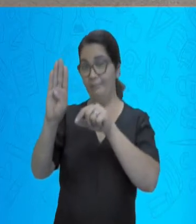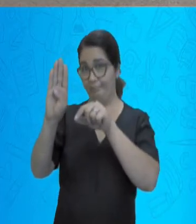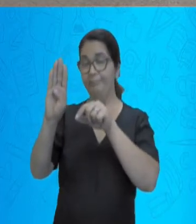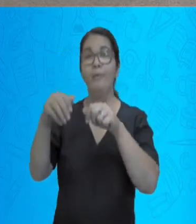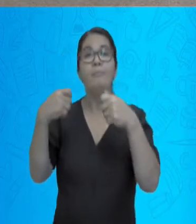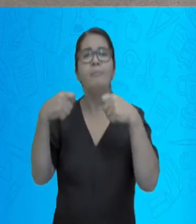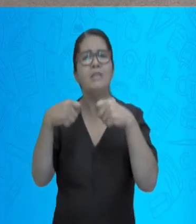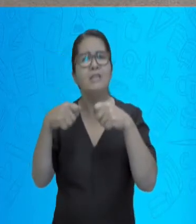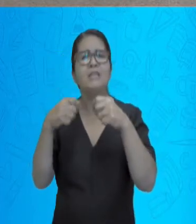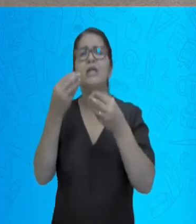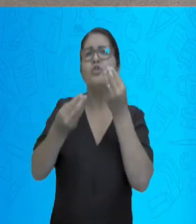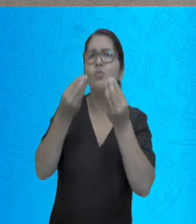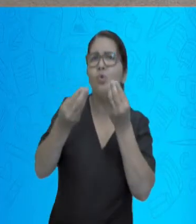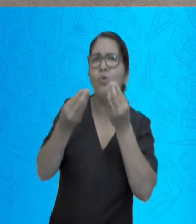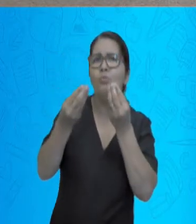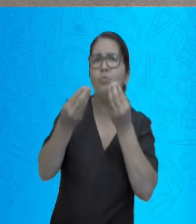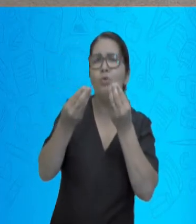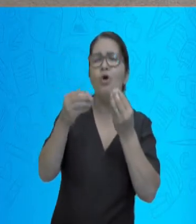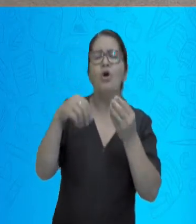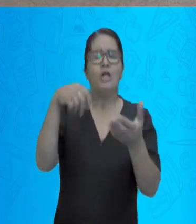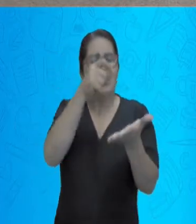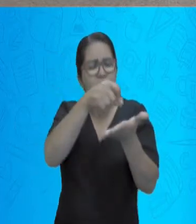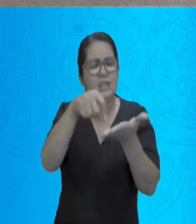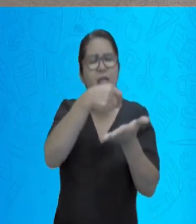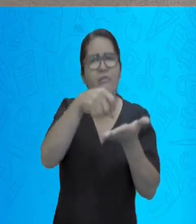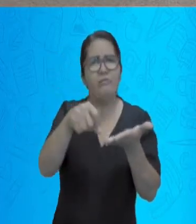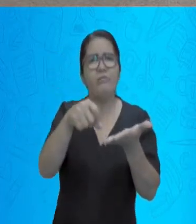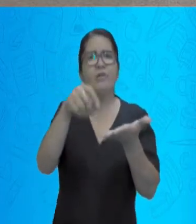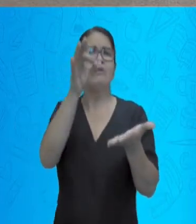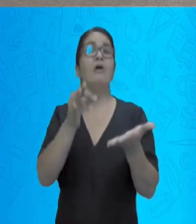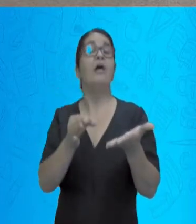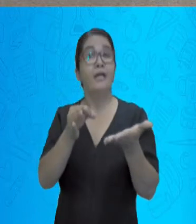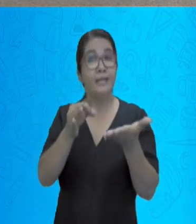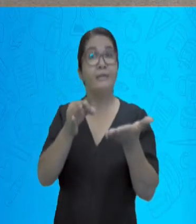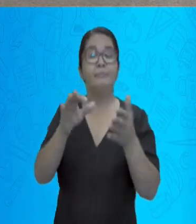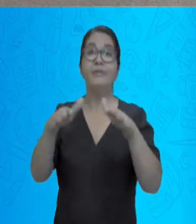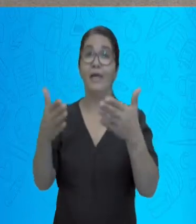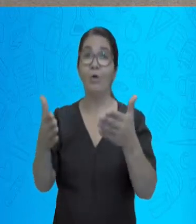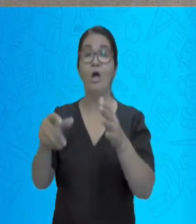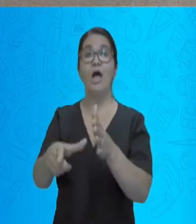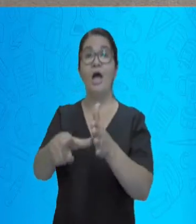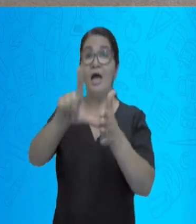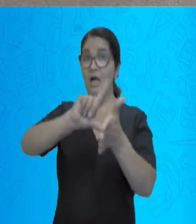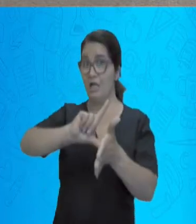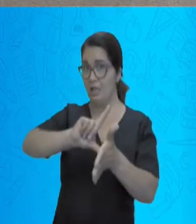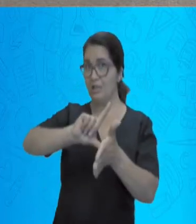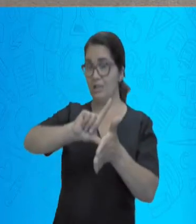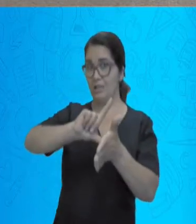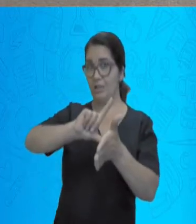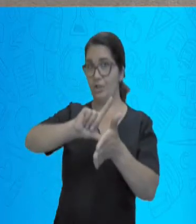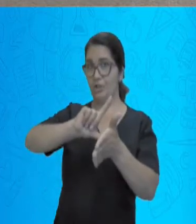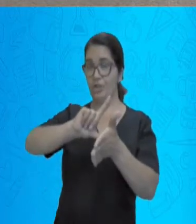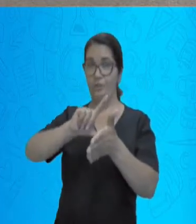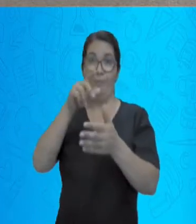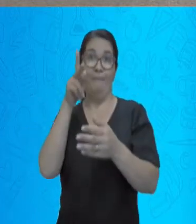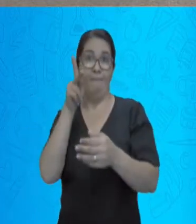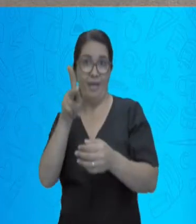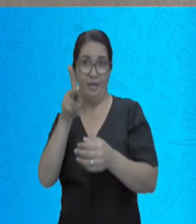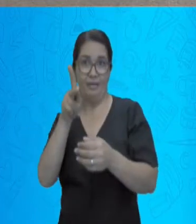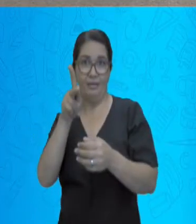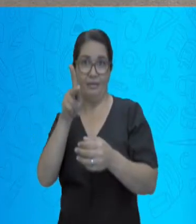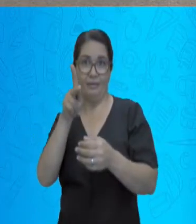das letras P e B, sempre utilizamos a letra M para escrever uma palavra. Então agora a gente vai